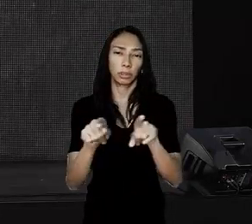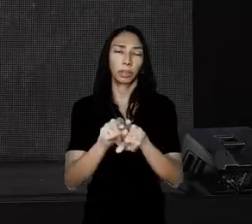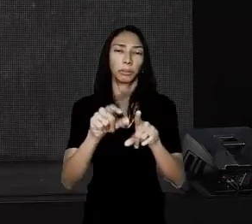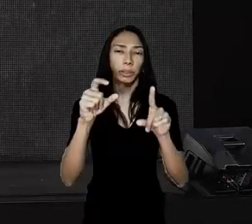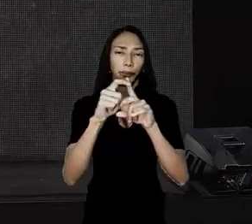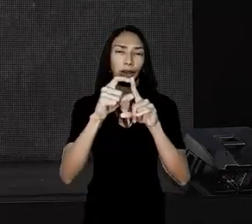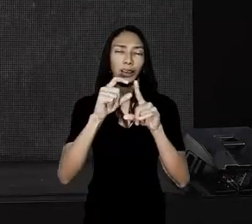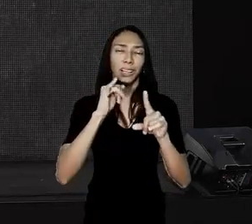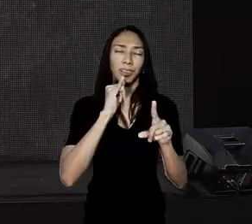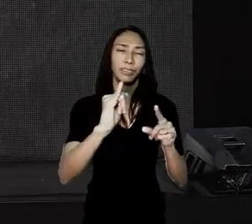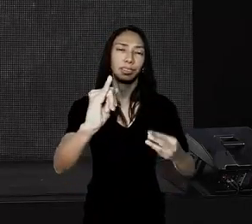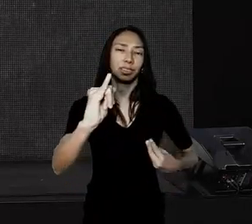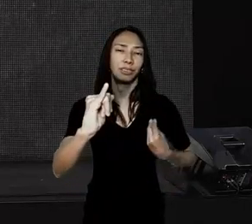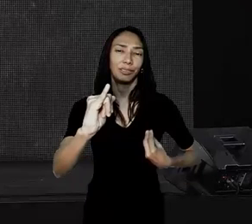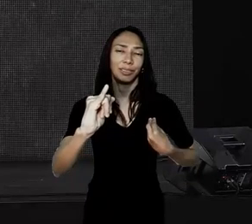palavra de vida.